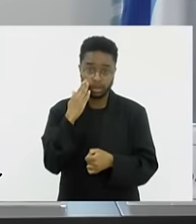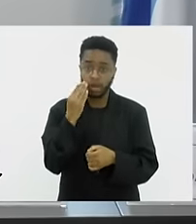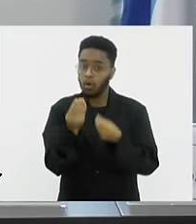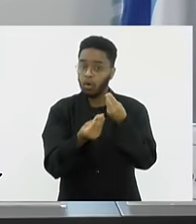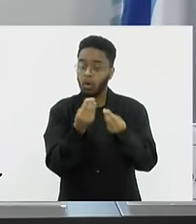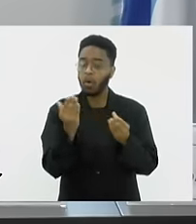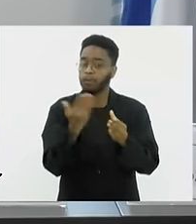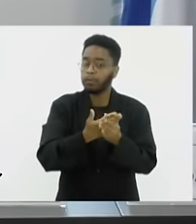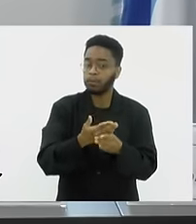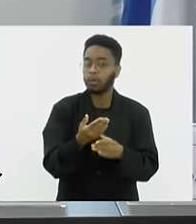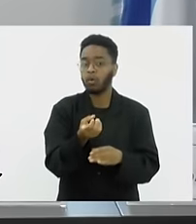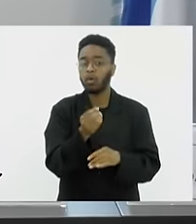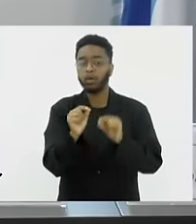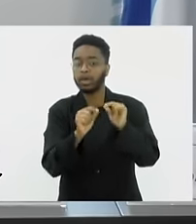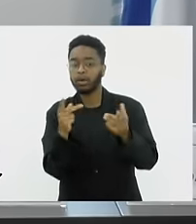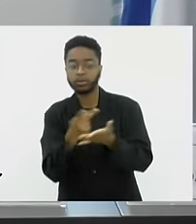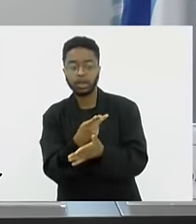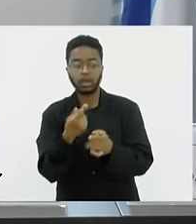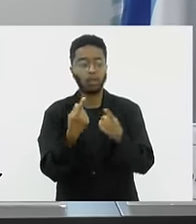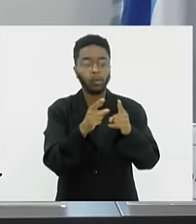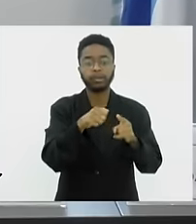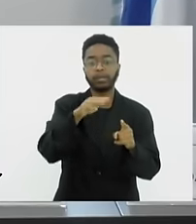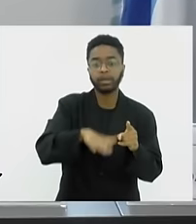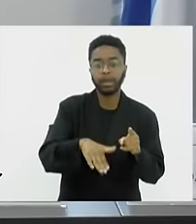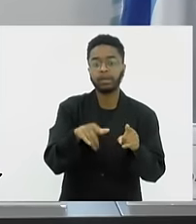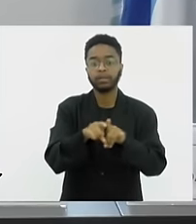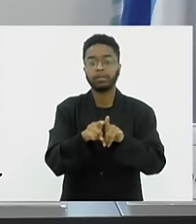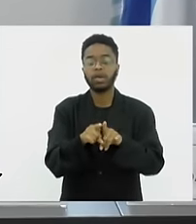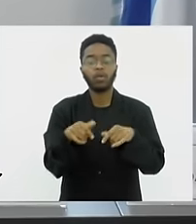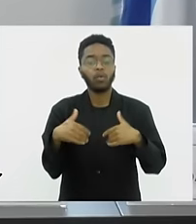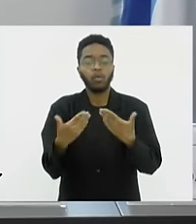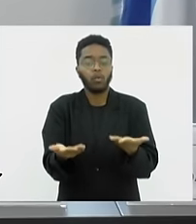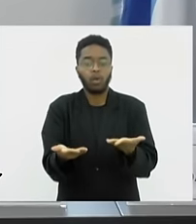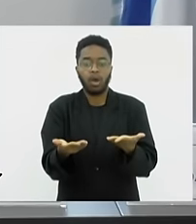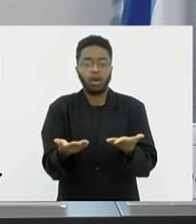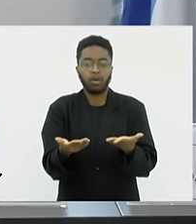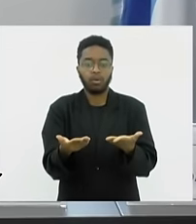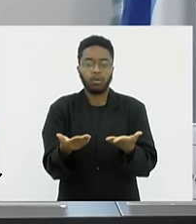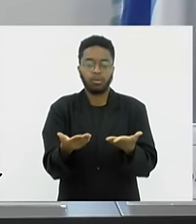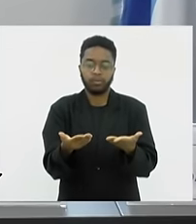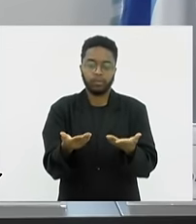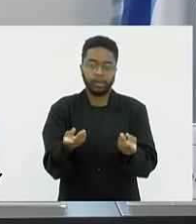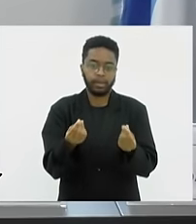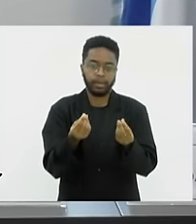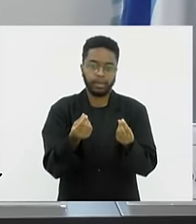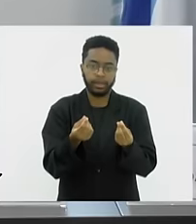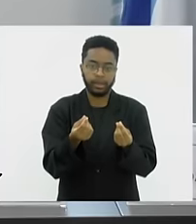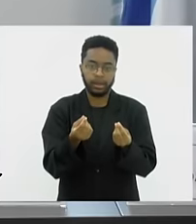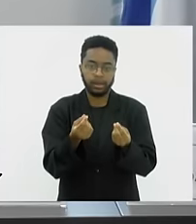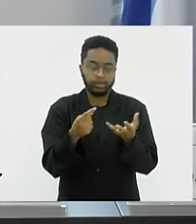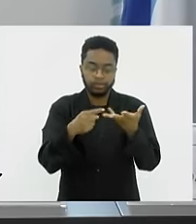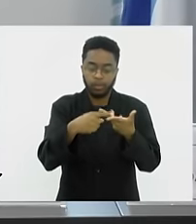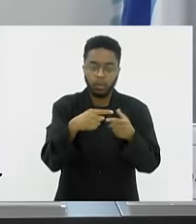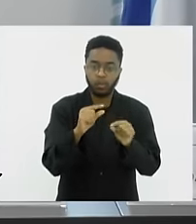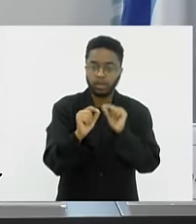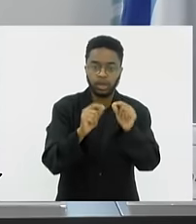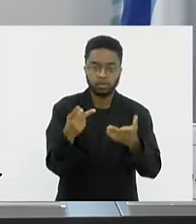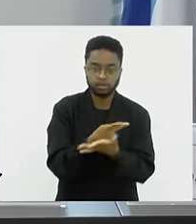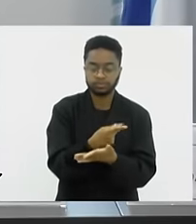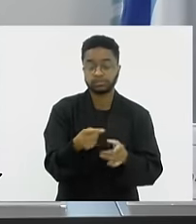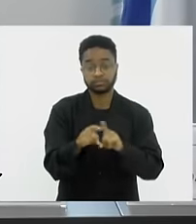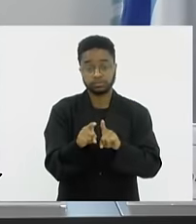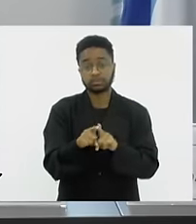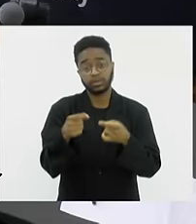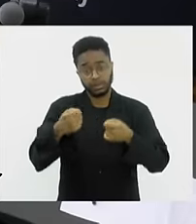quantos processos são, contra que servidores são, qual é o título desses... A que título se dá esses malfeitos. E aplicar as